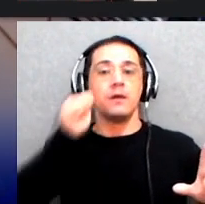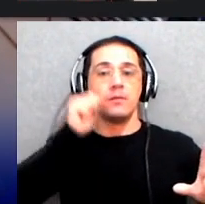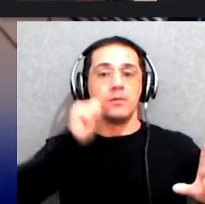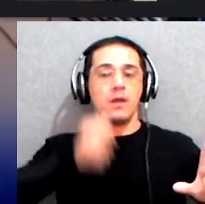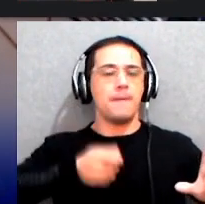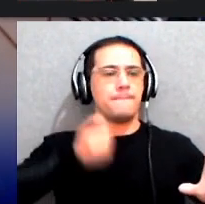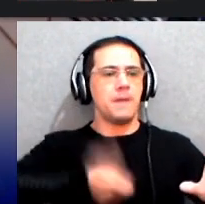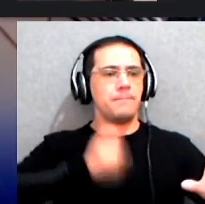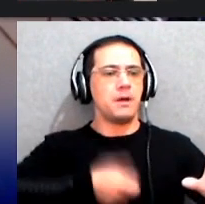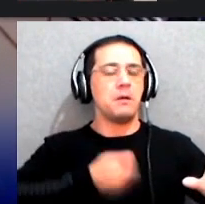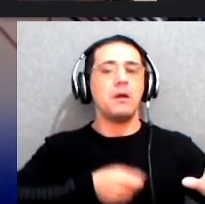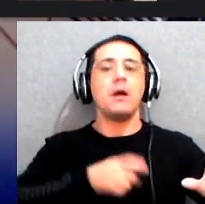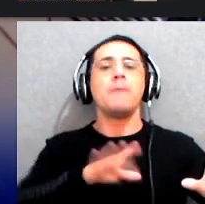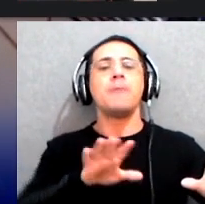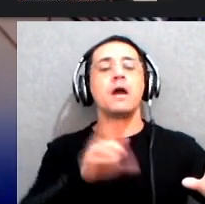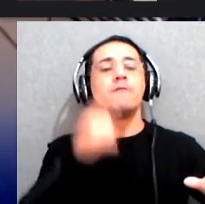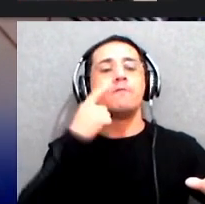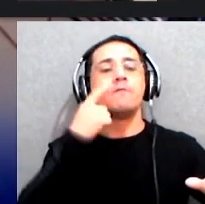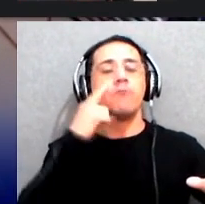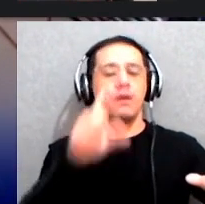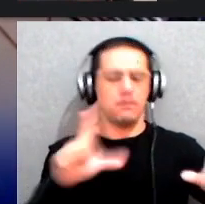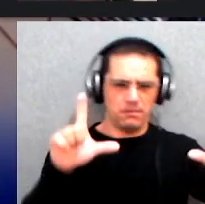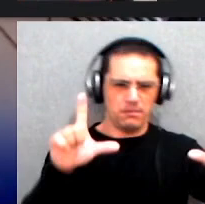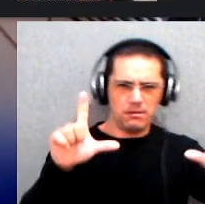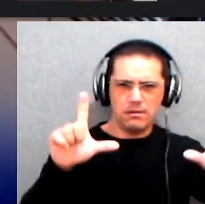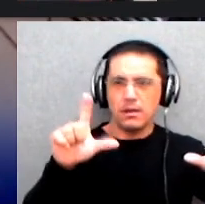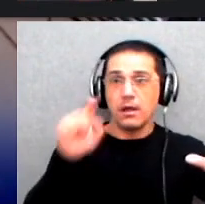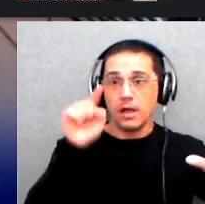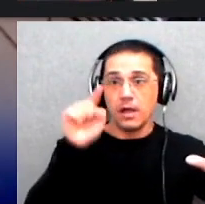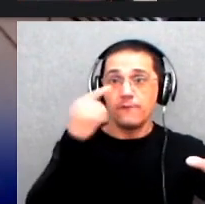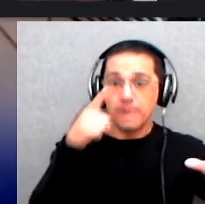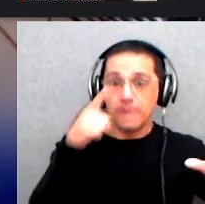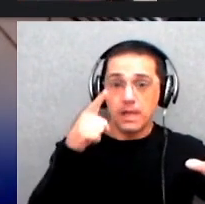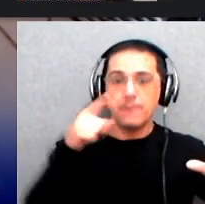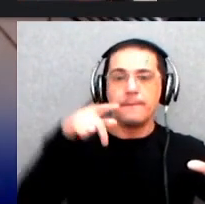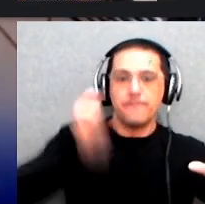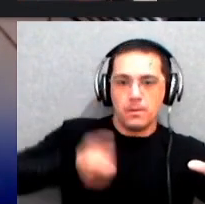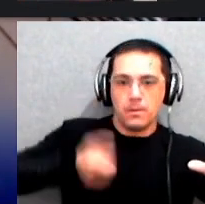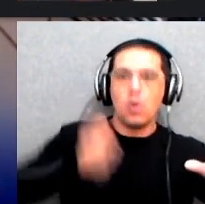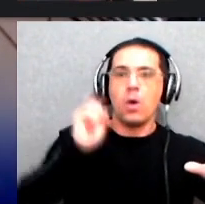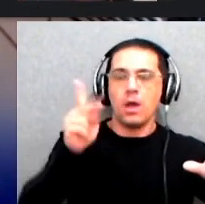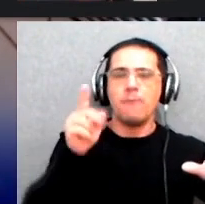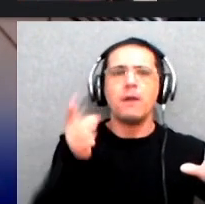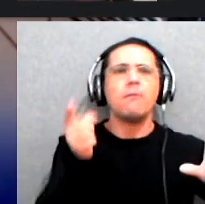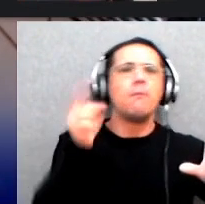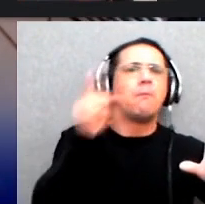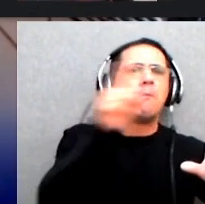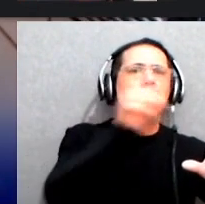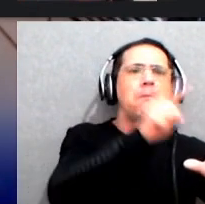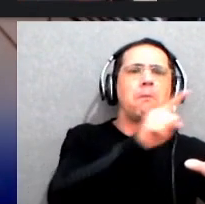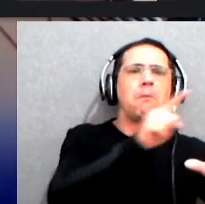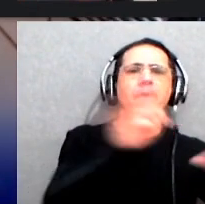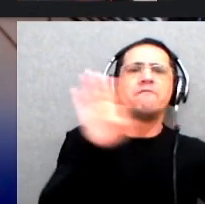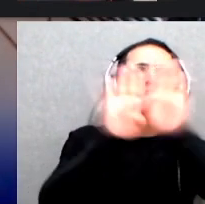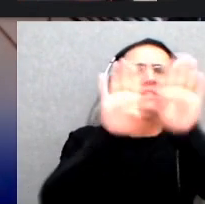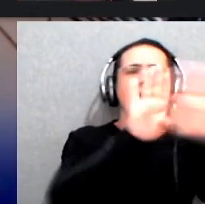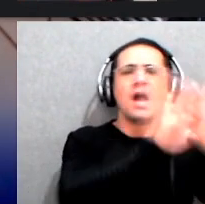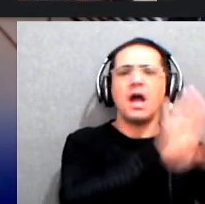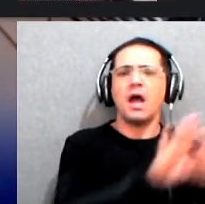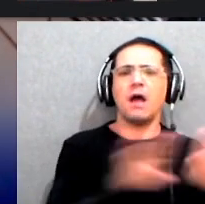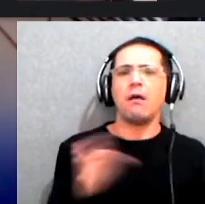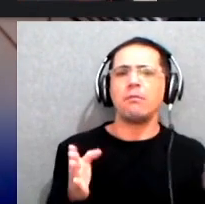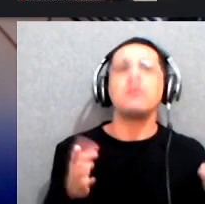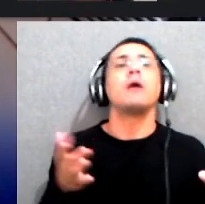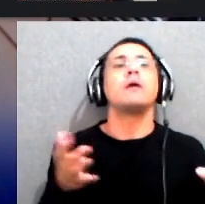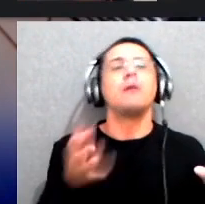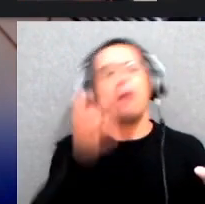jurado está dormindo, eu não sei se o jurado está conversando, eu não sei o que está acontecendo. Bom, só isso já é um problemão. Eu não sei se o juiz está na sala.